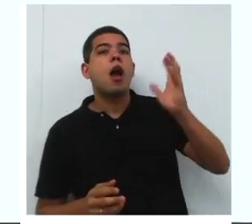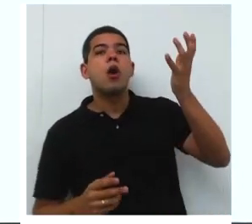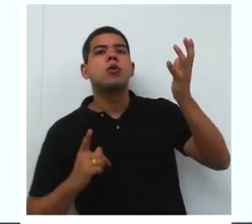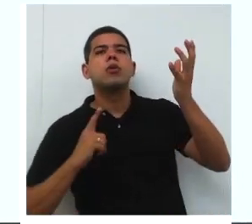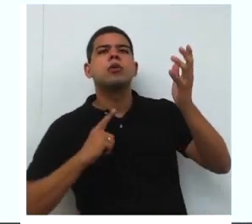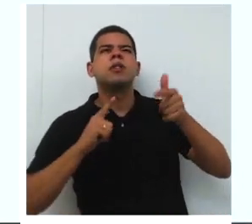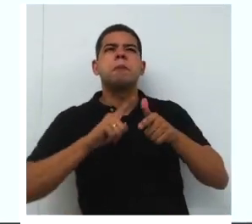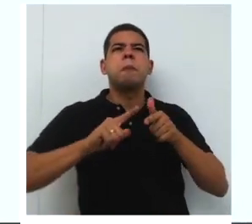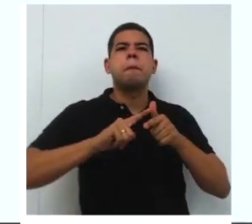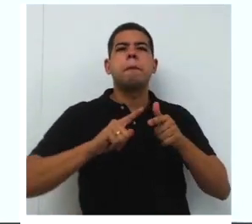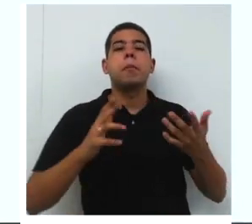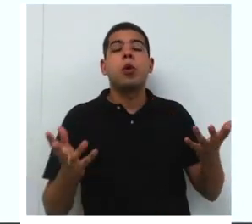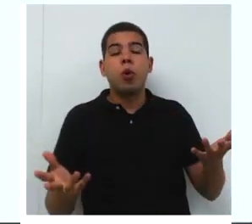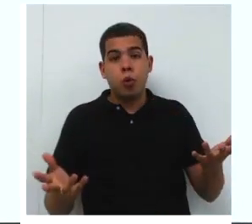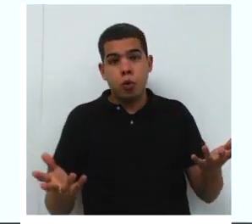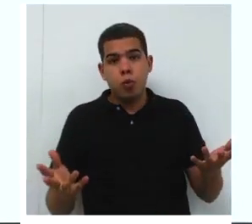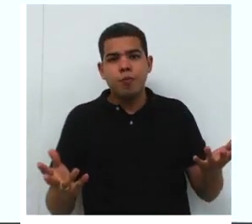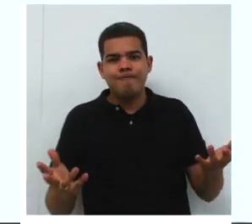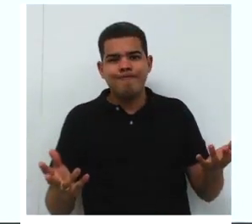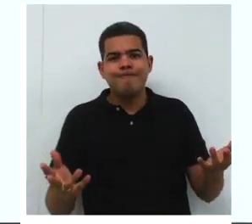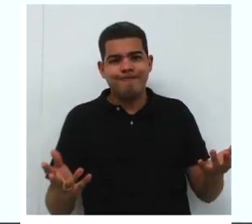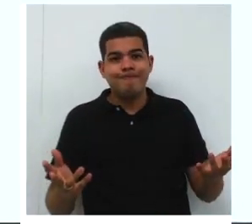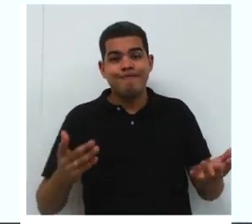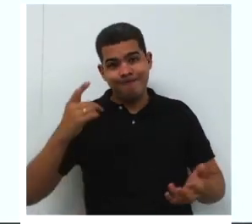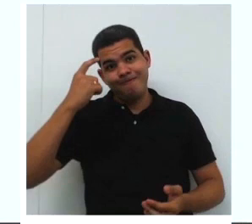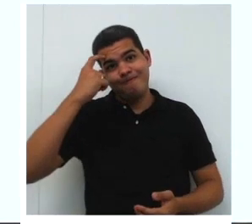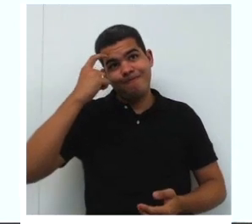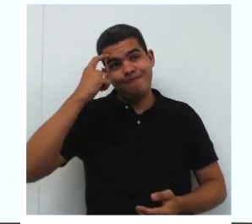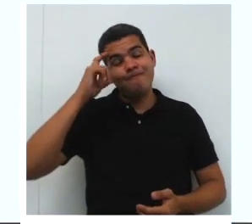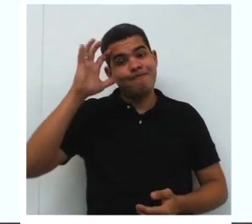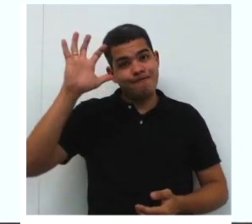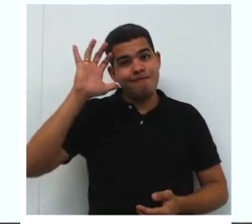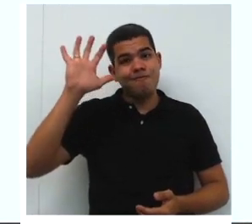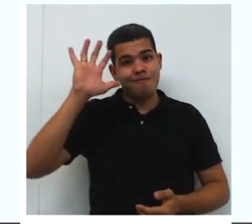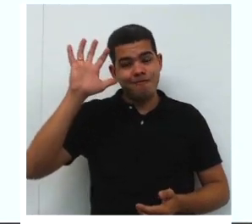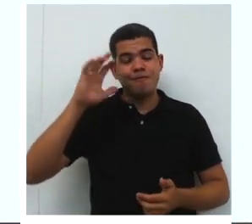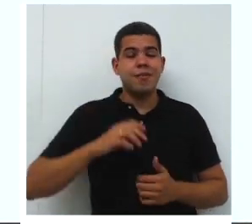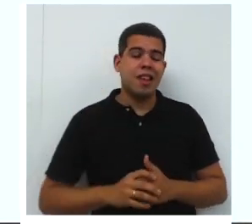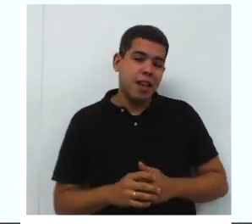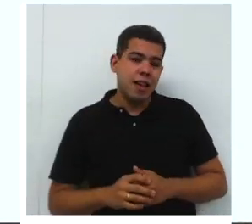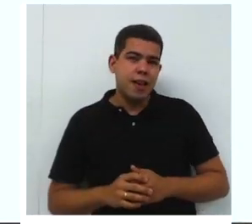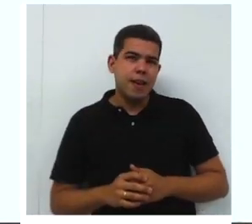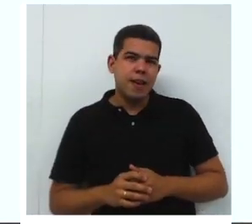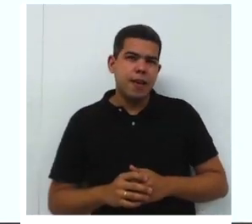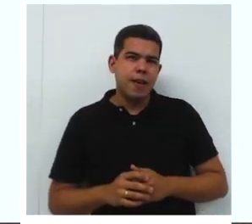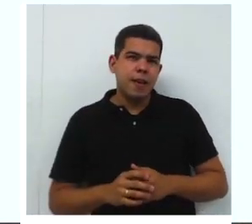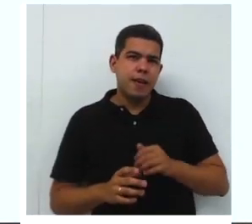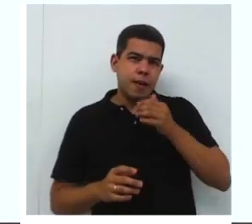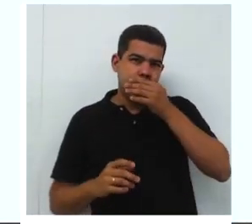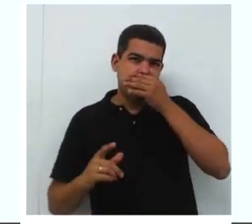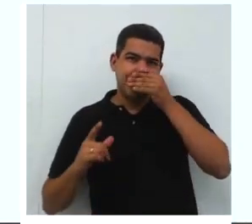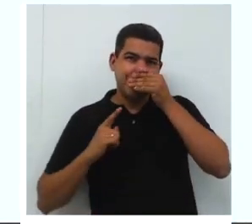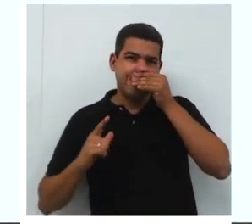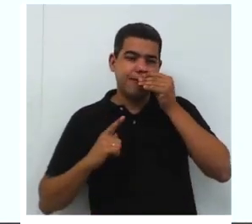amanhã se eu tiver essa atitude? Então, nós temos que pensar direitinho, temos que fazer aquela